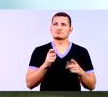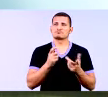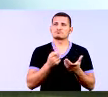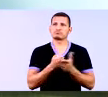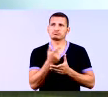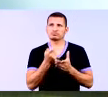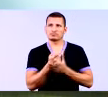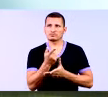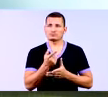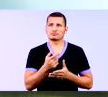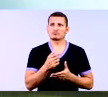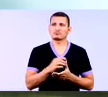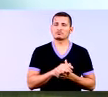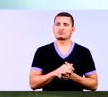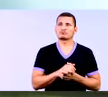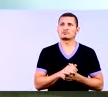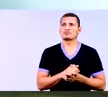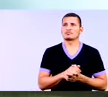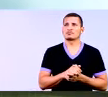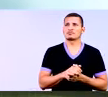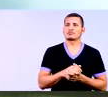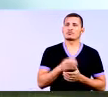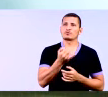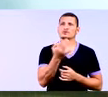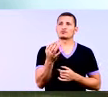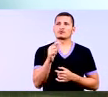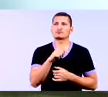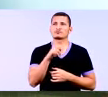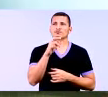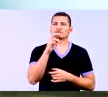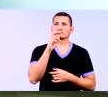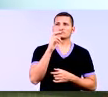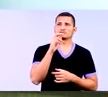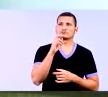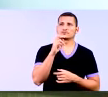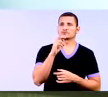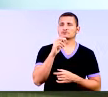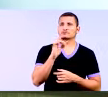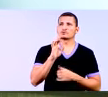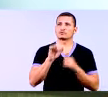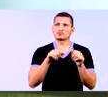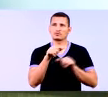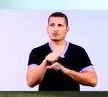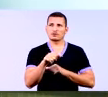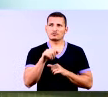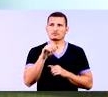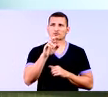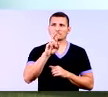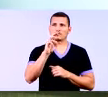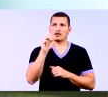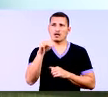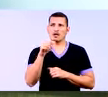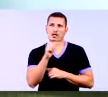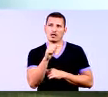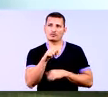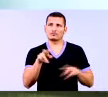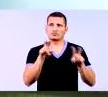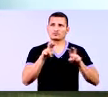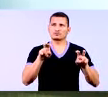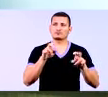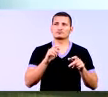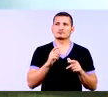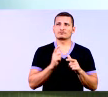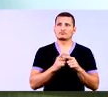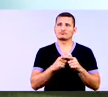que aquele de 1,5 já resolve. Eu preciso o quê? É só trocar minha memória da minha máquina. Porque chega uma